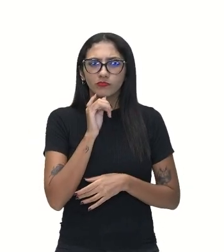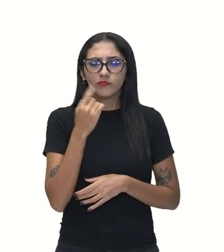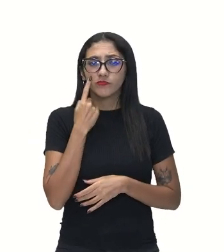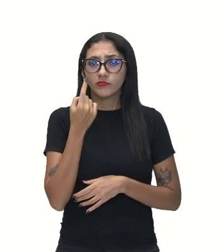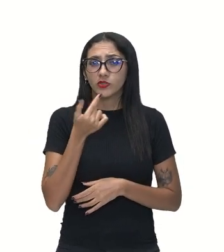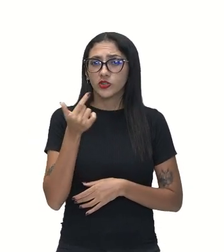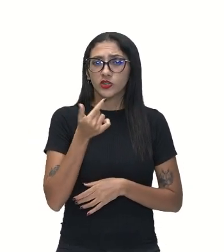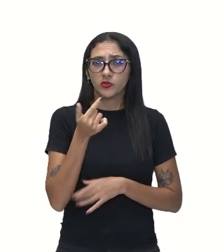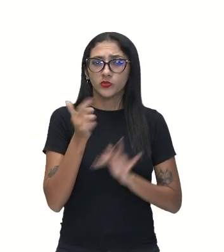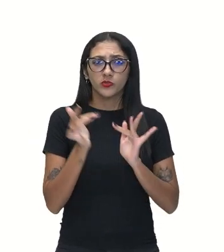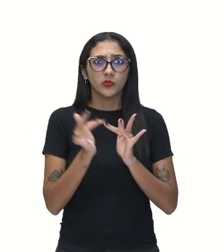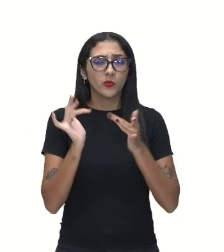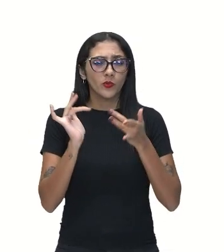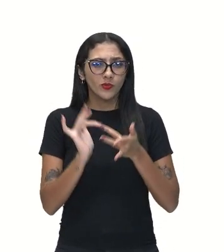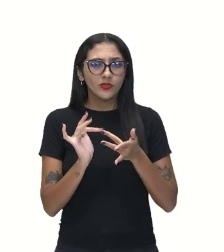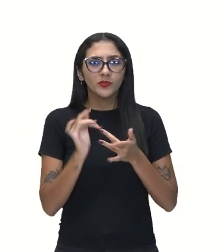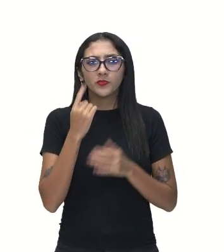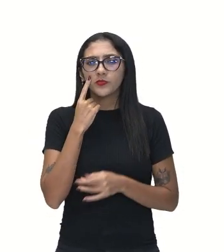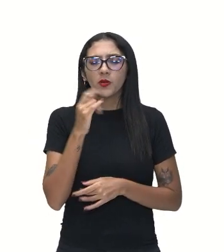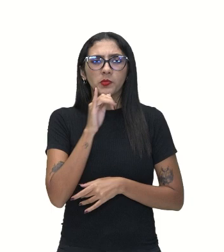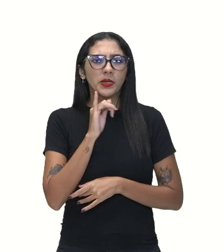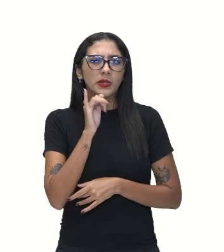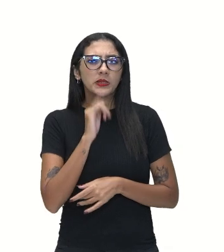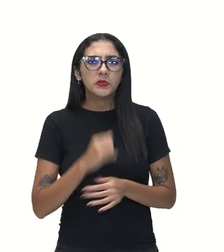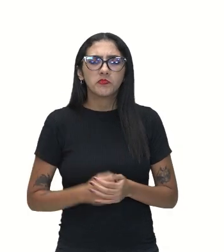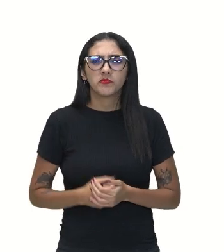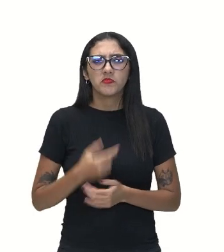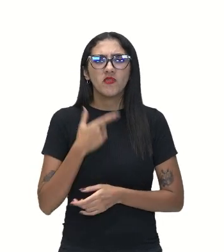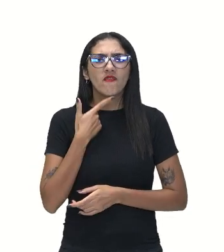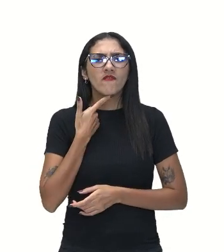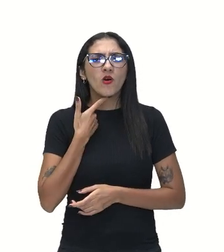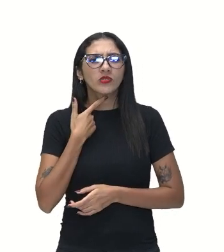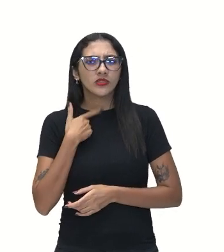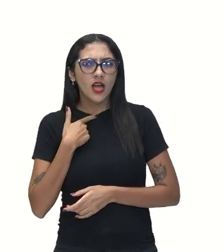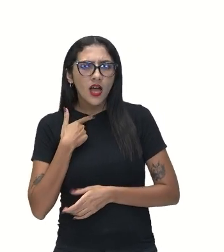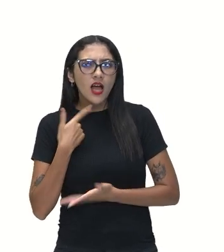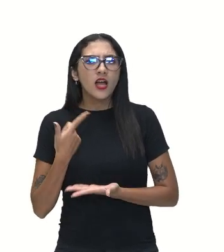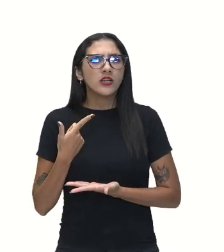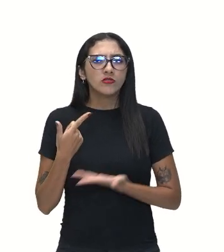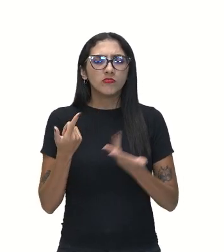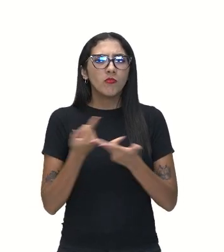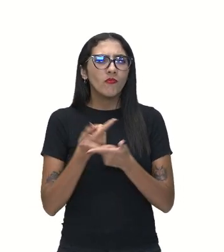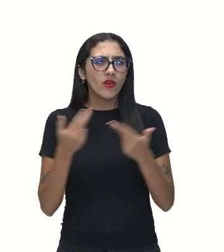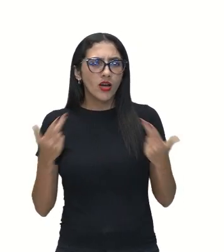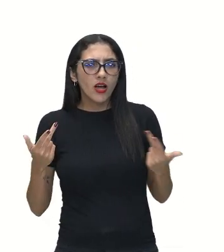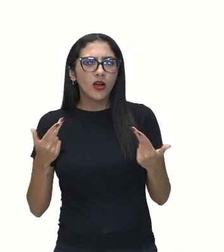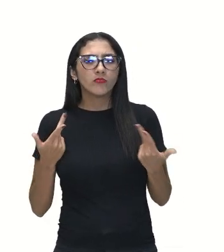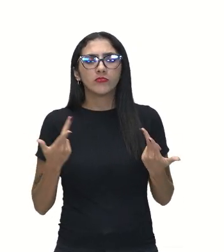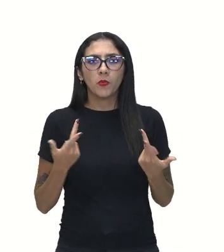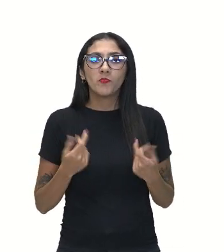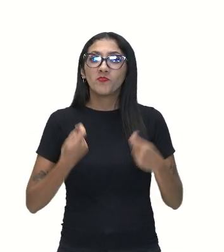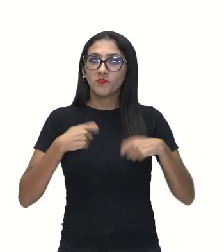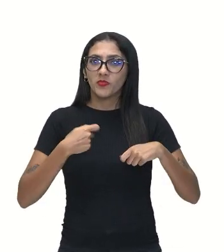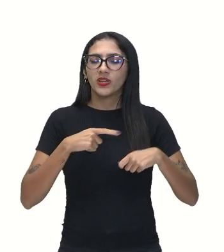sentido. No sentido de desejar alguma coisa, você vai ter que usar uma construção